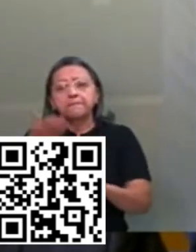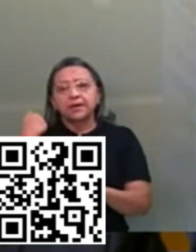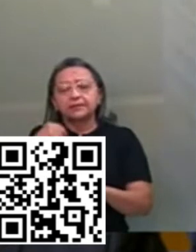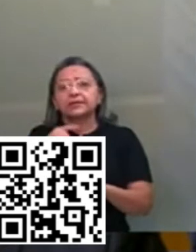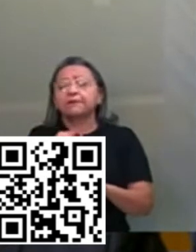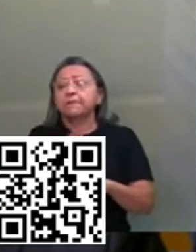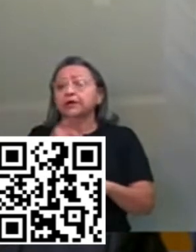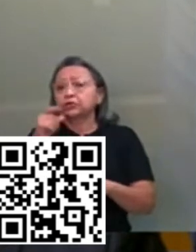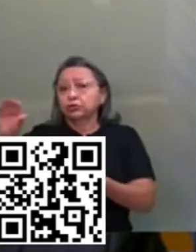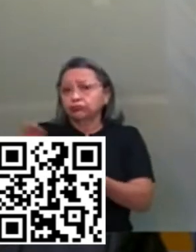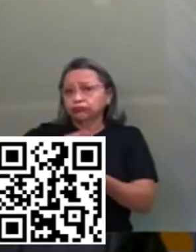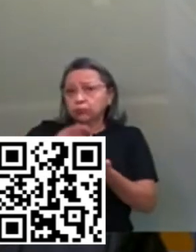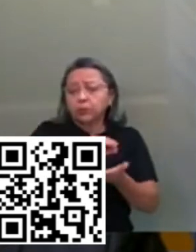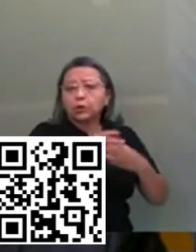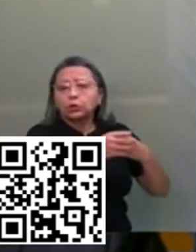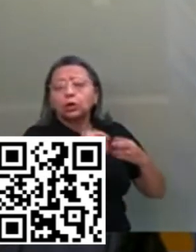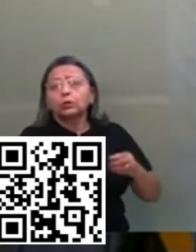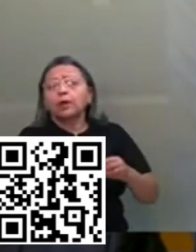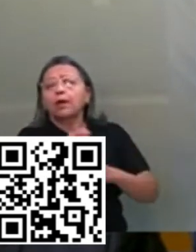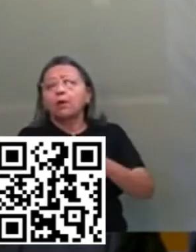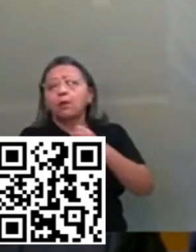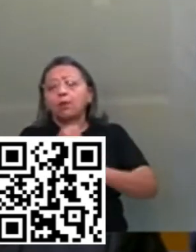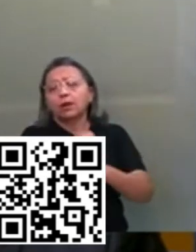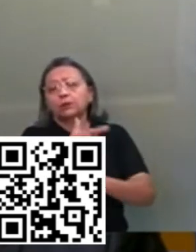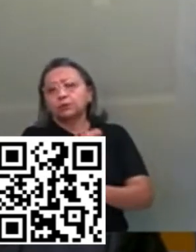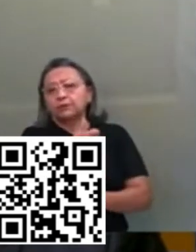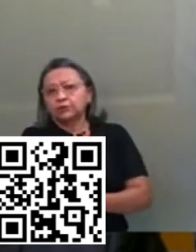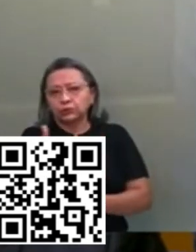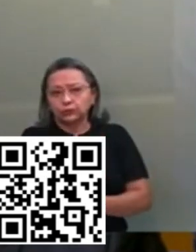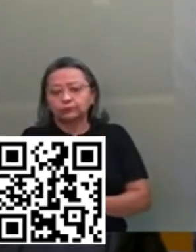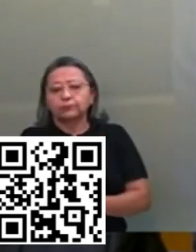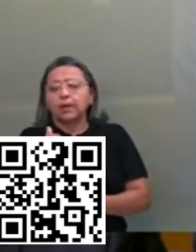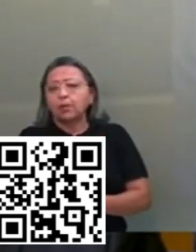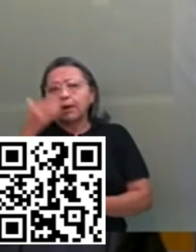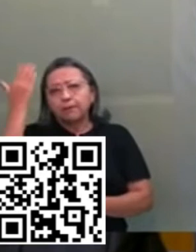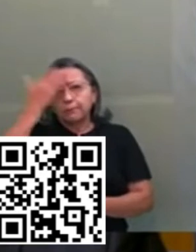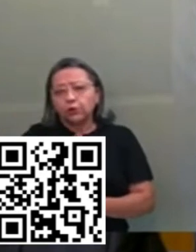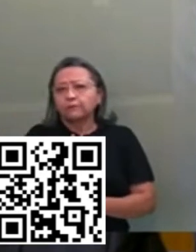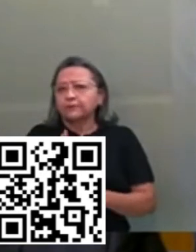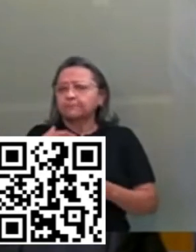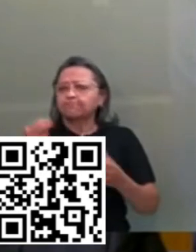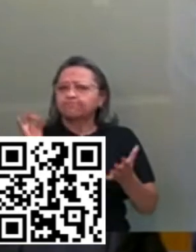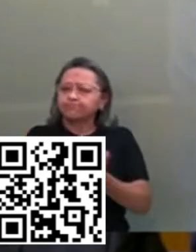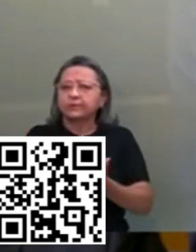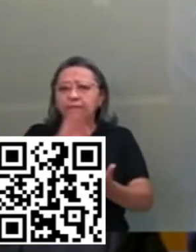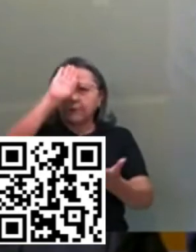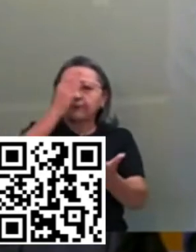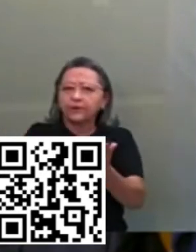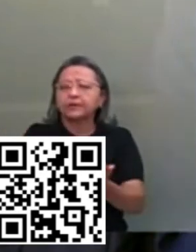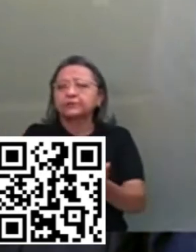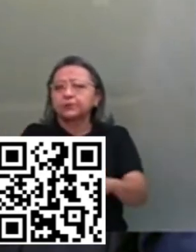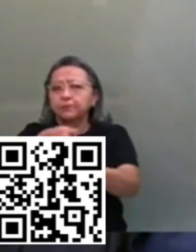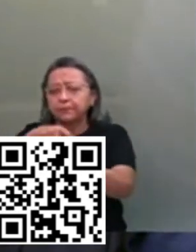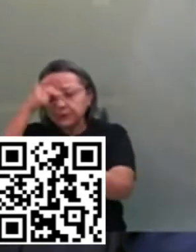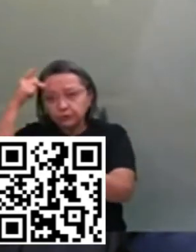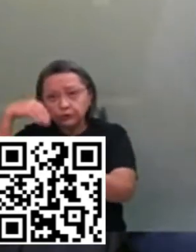dinheiro de fora em dólar do que o ano de 21. É uma prova inequívoca da confiança do investidor estrangeiro